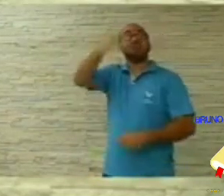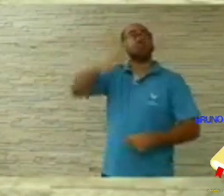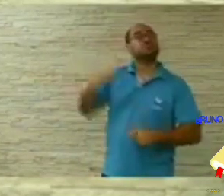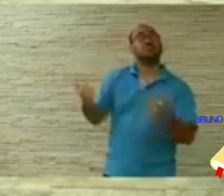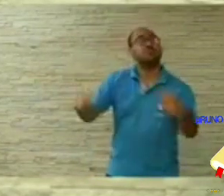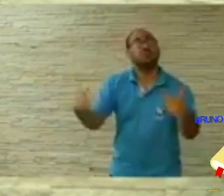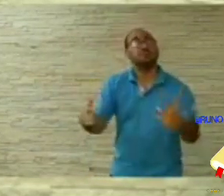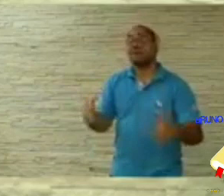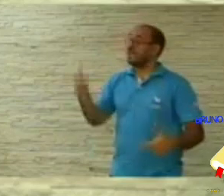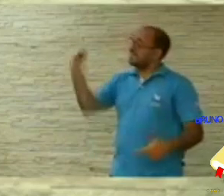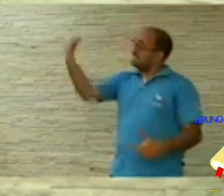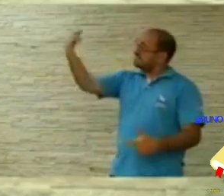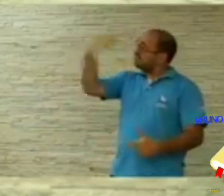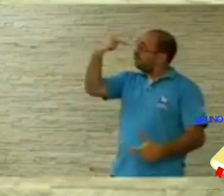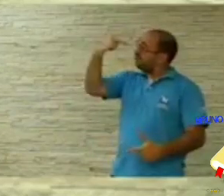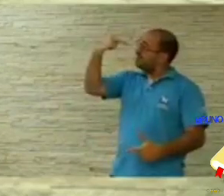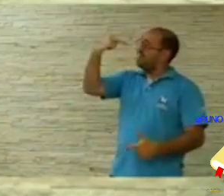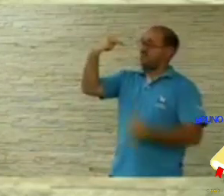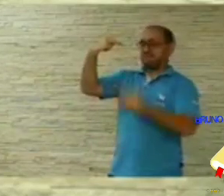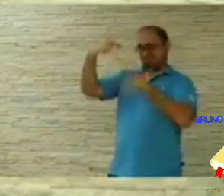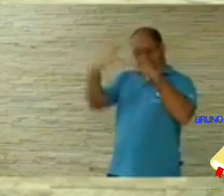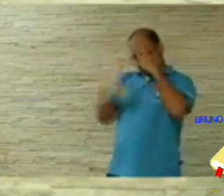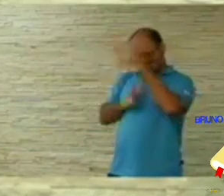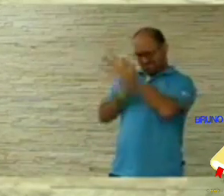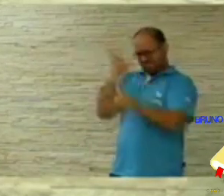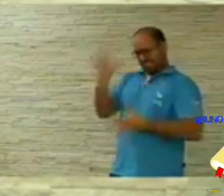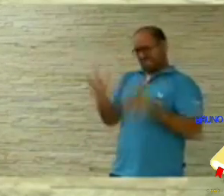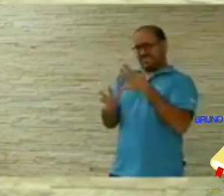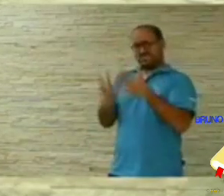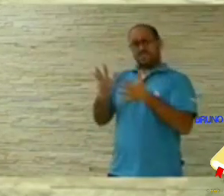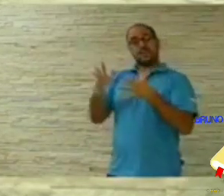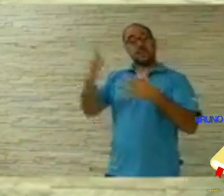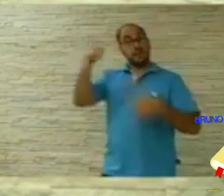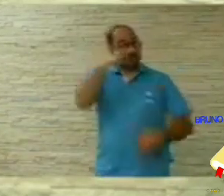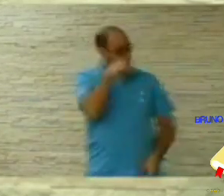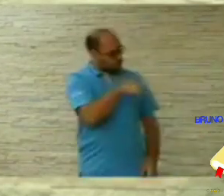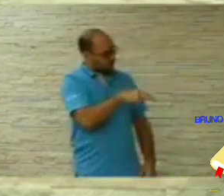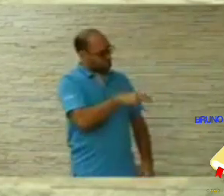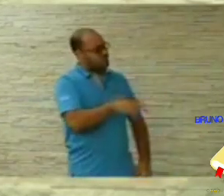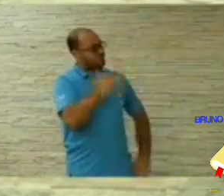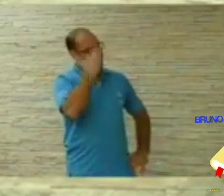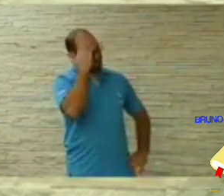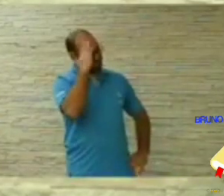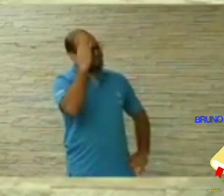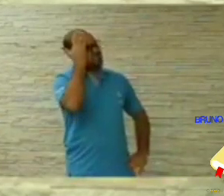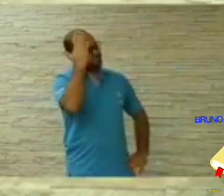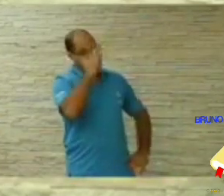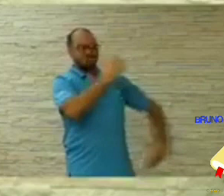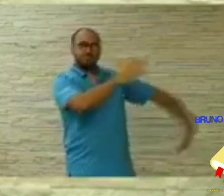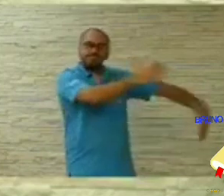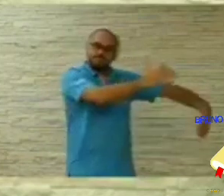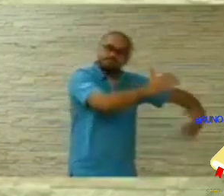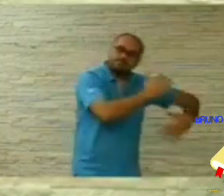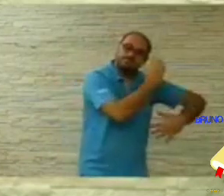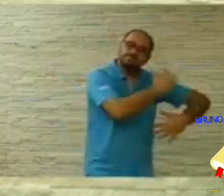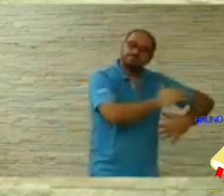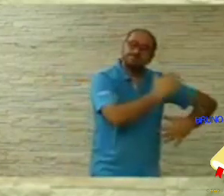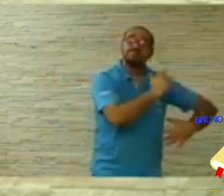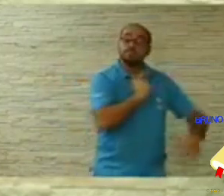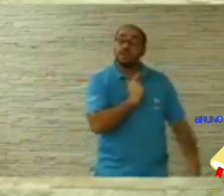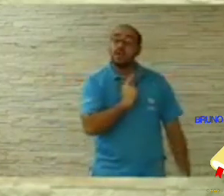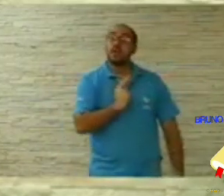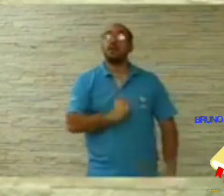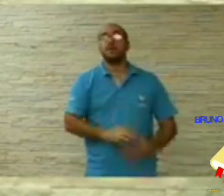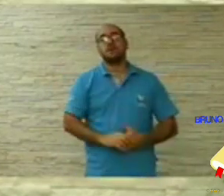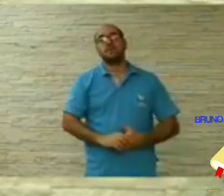somos chamados para adorar um Deus distante, que está longe de você. Não é assim, não. Nós somos chamados para adorar um Deus que